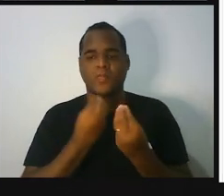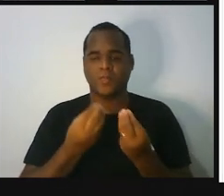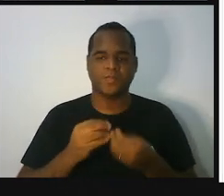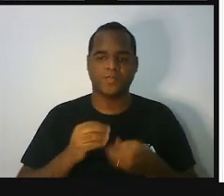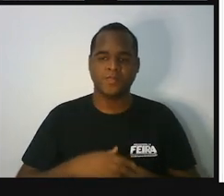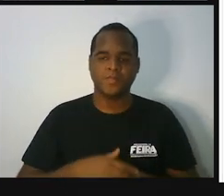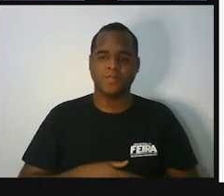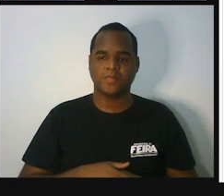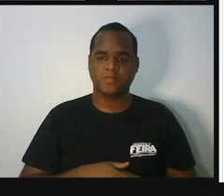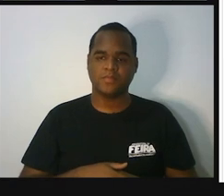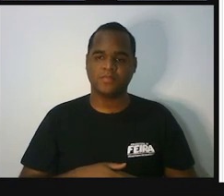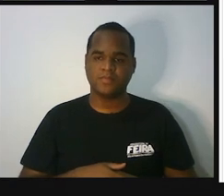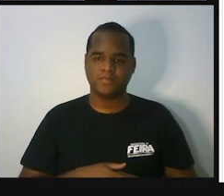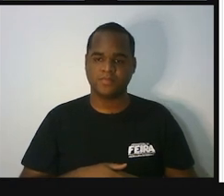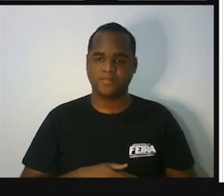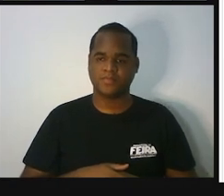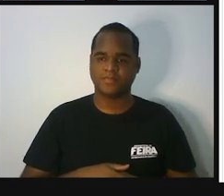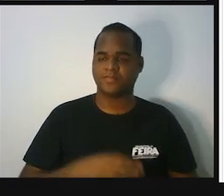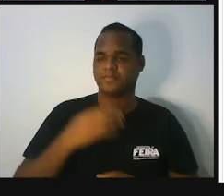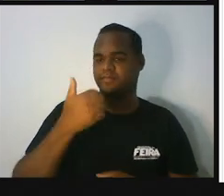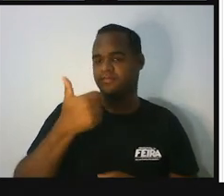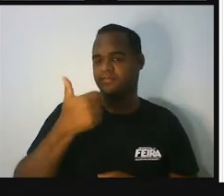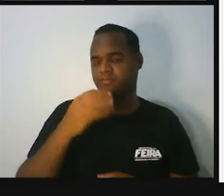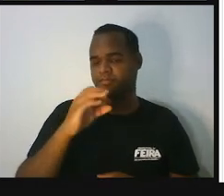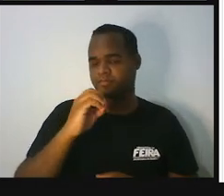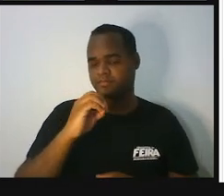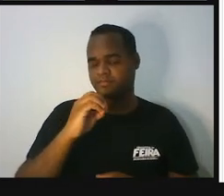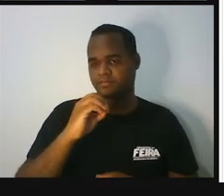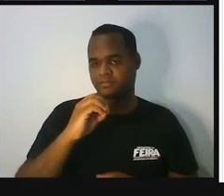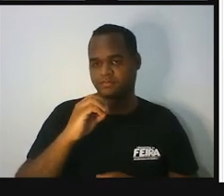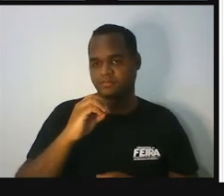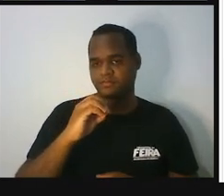Ó, 120.